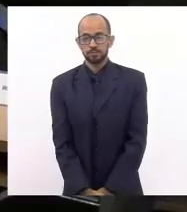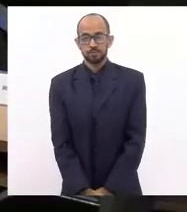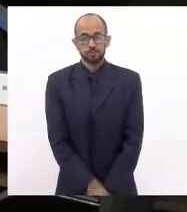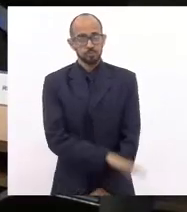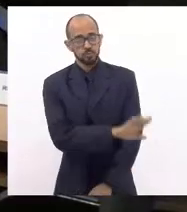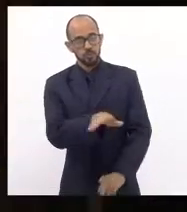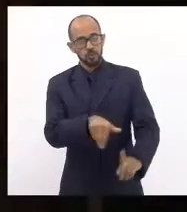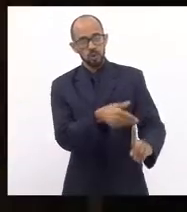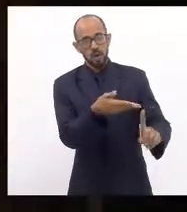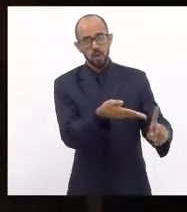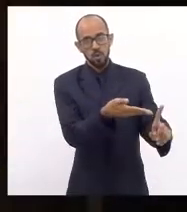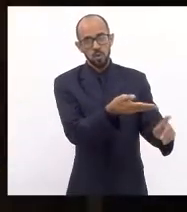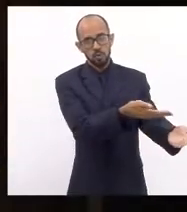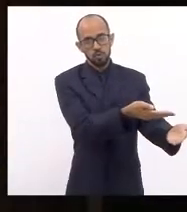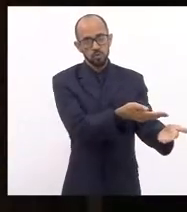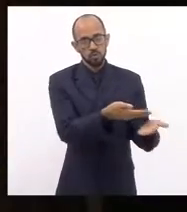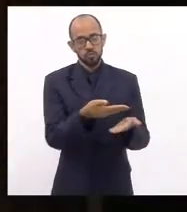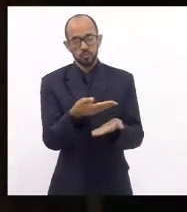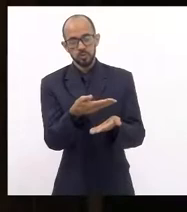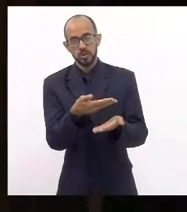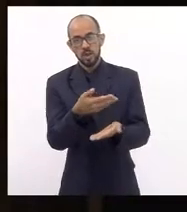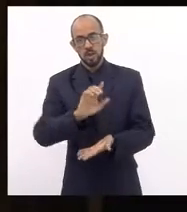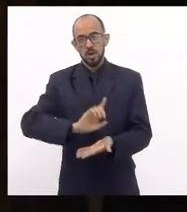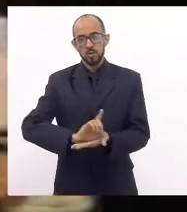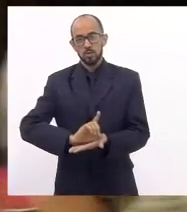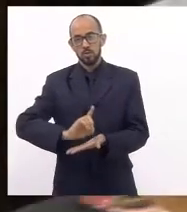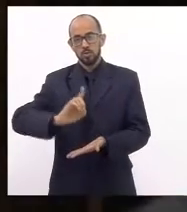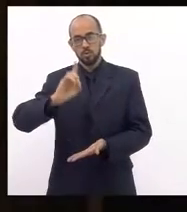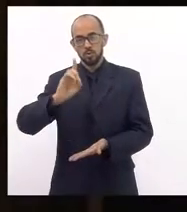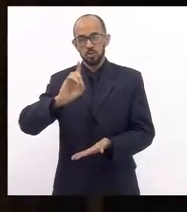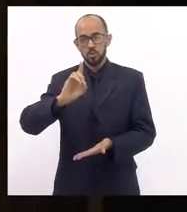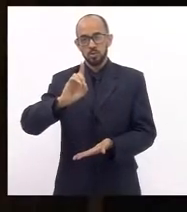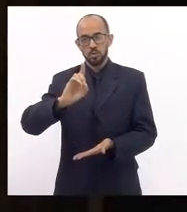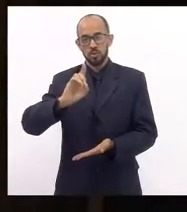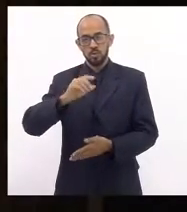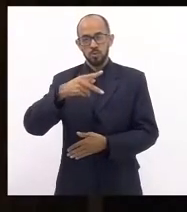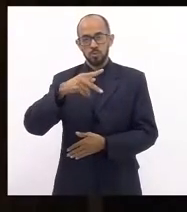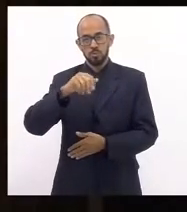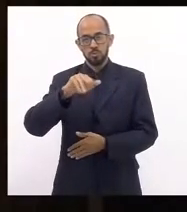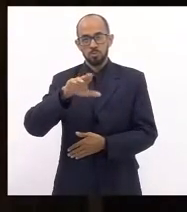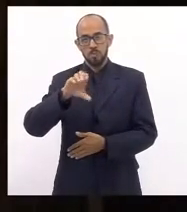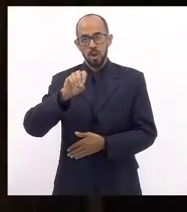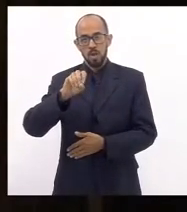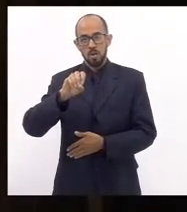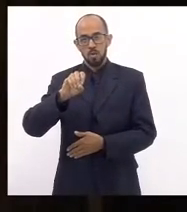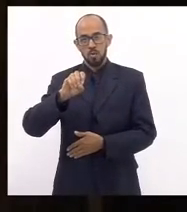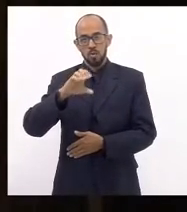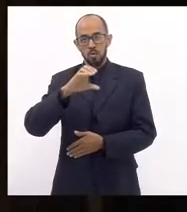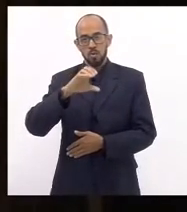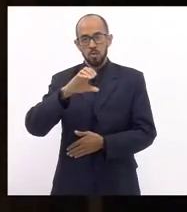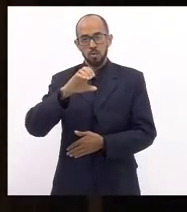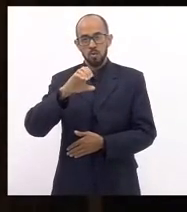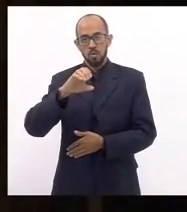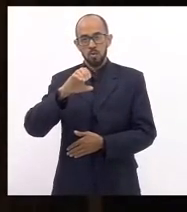Tenho a honra de chamar o excelentíssimo doutor Paulo de Souza